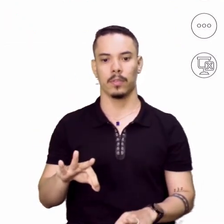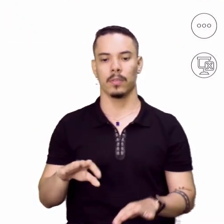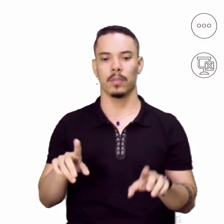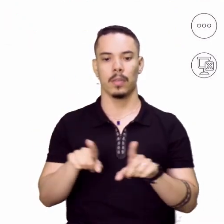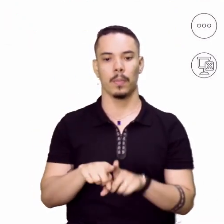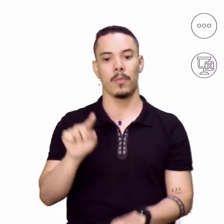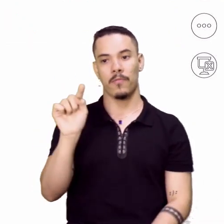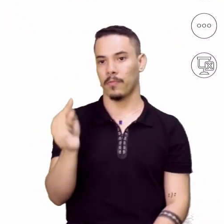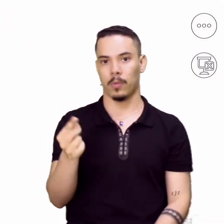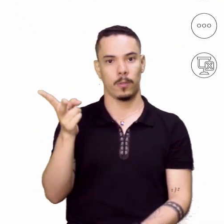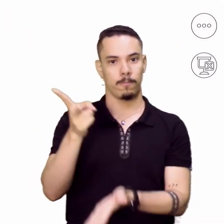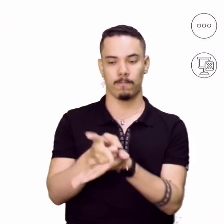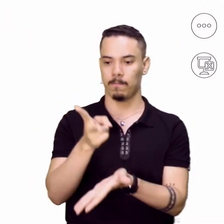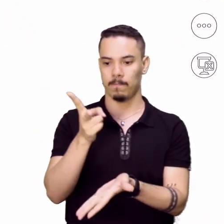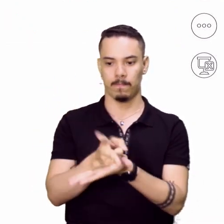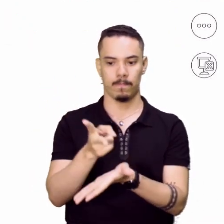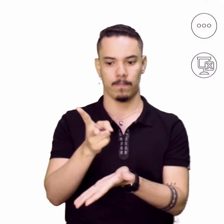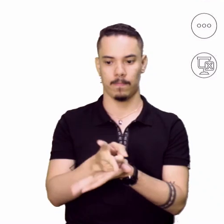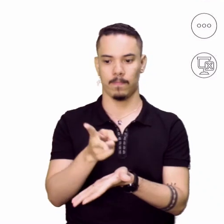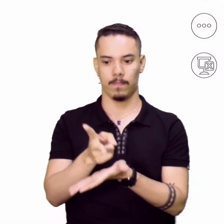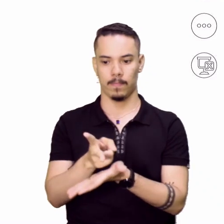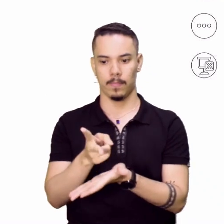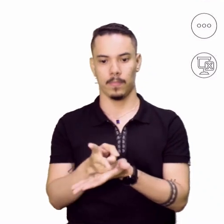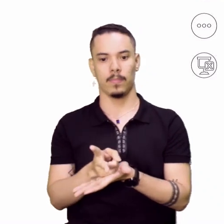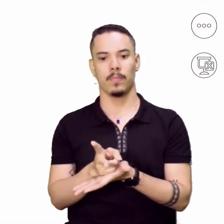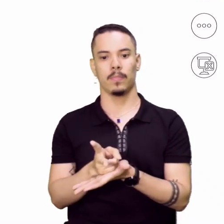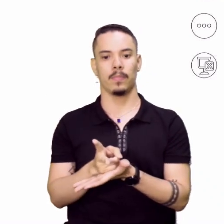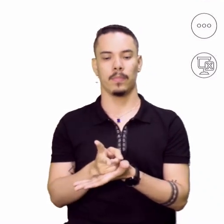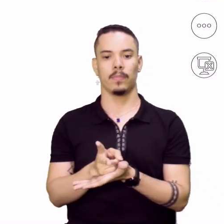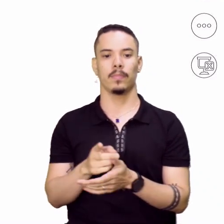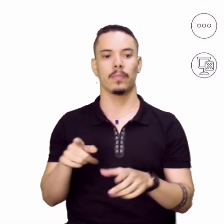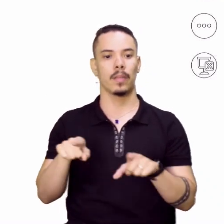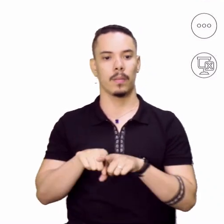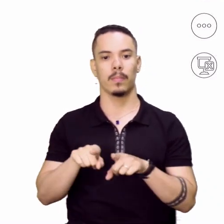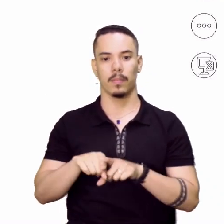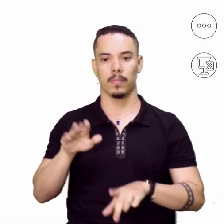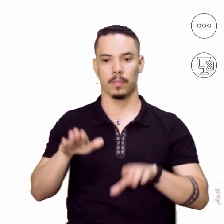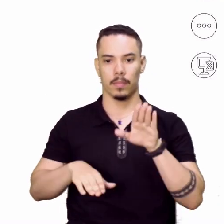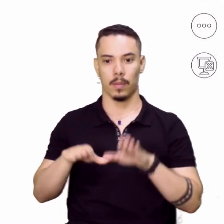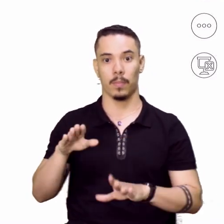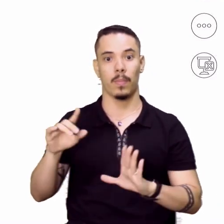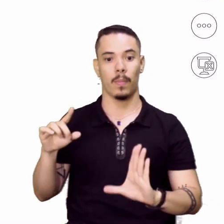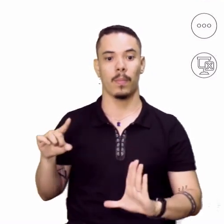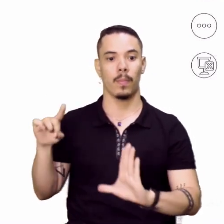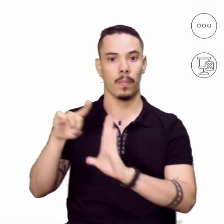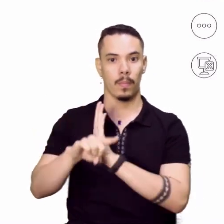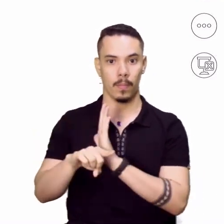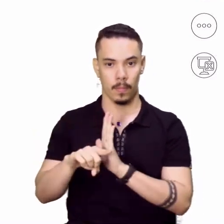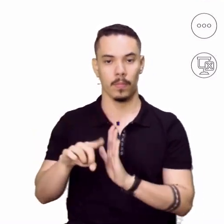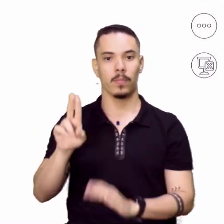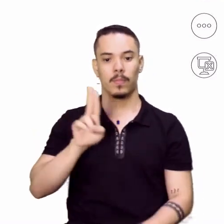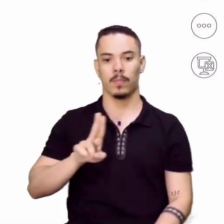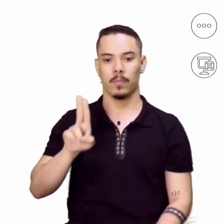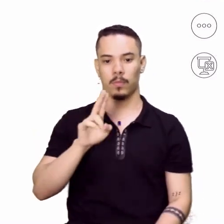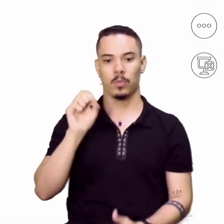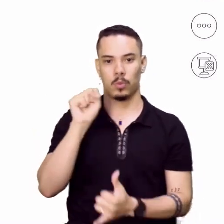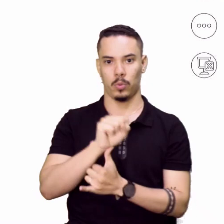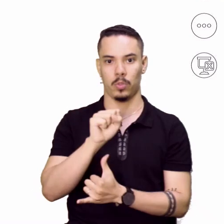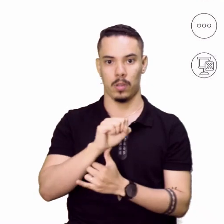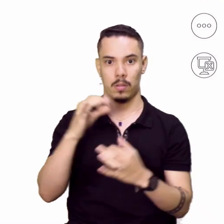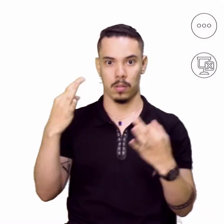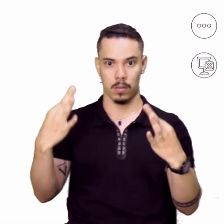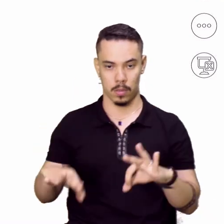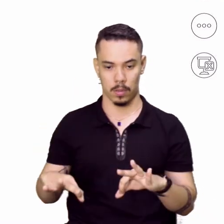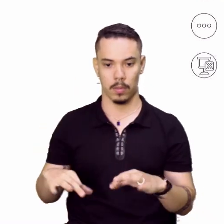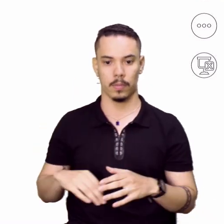vírgula que sempre vem para fins de escrita sujeito dependendo da da pergunta né você ter que usar o sujeito corretamente e